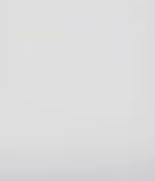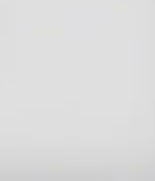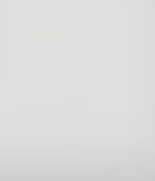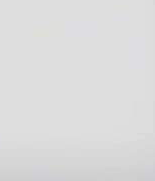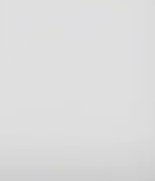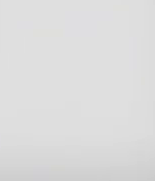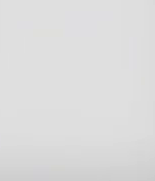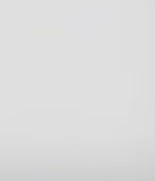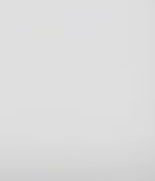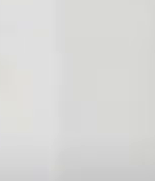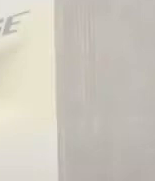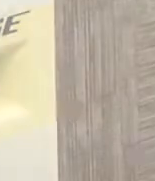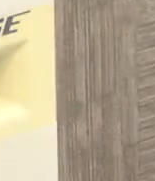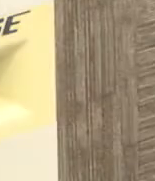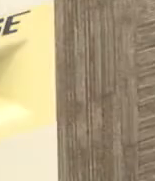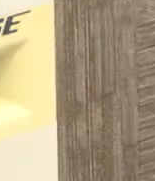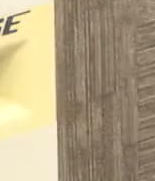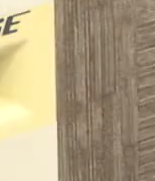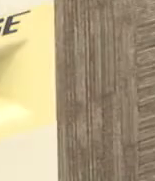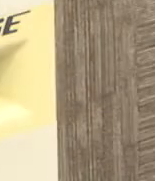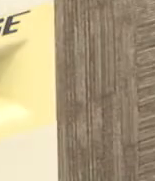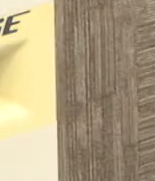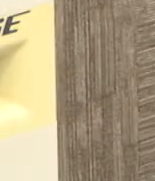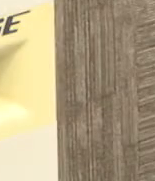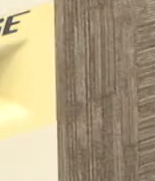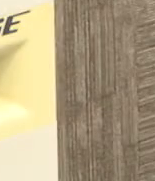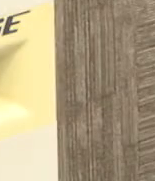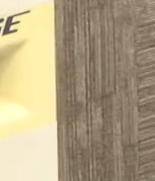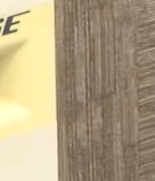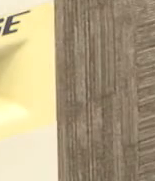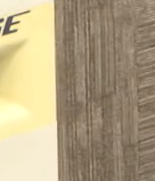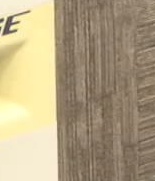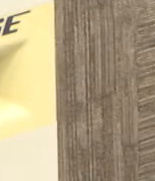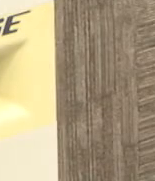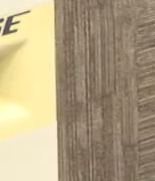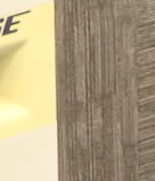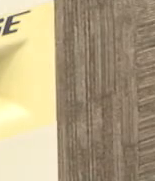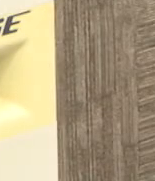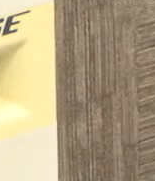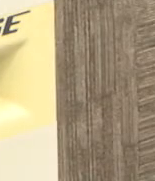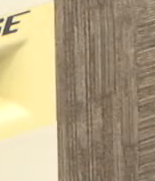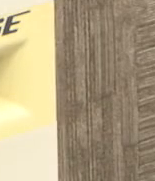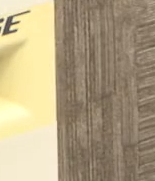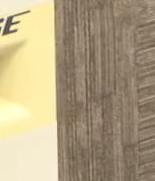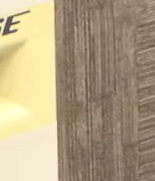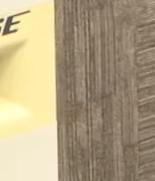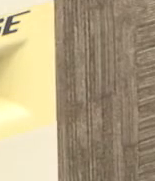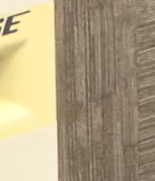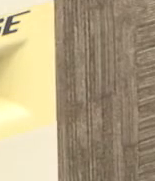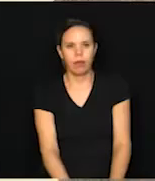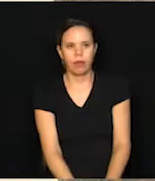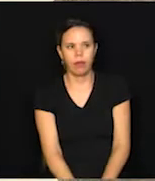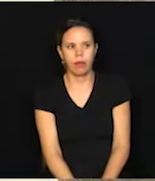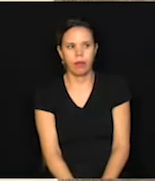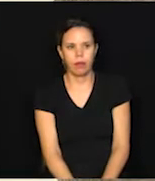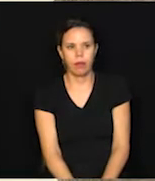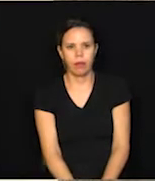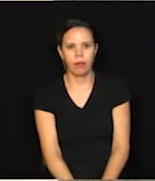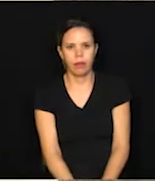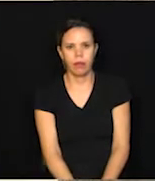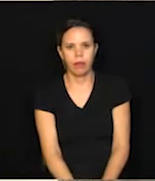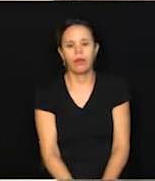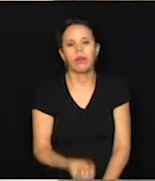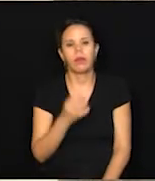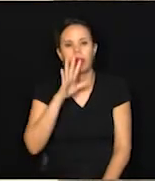TV Câmara, Campinas. Olá, muito boa tarde para você que acompanha a TV Câmara Campinas. Agora